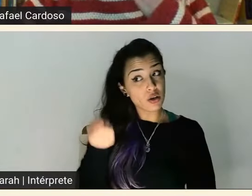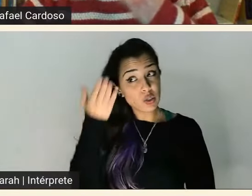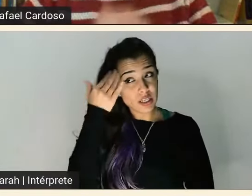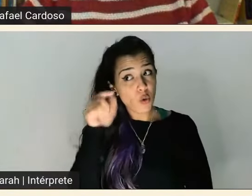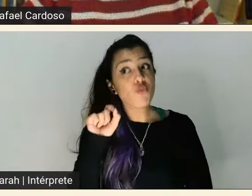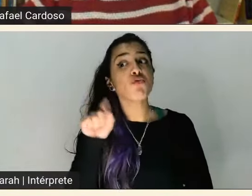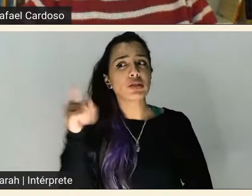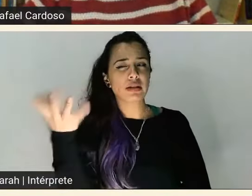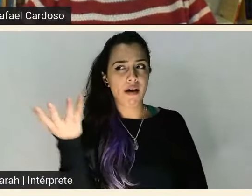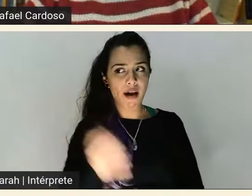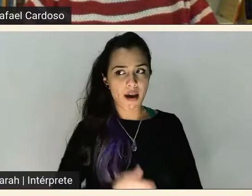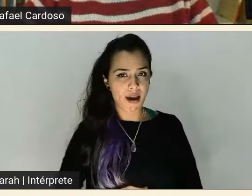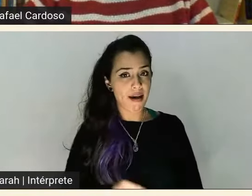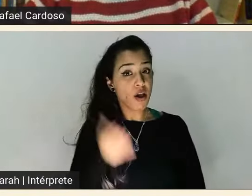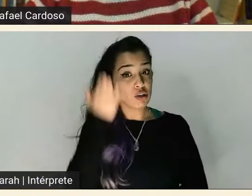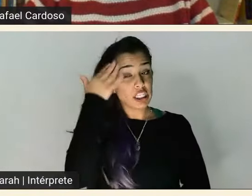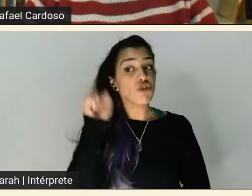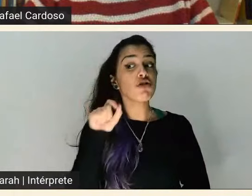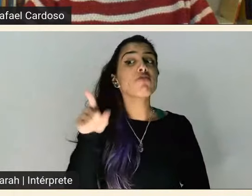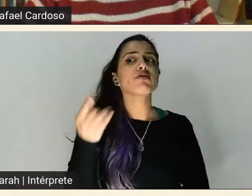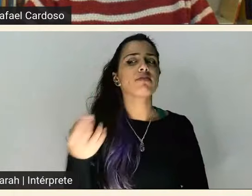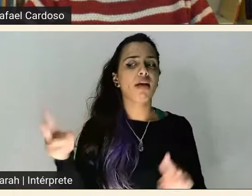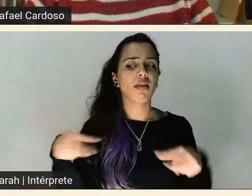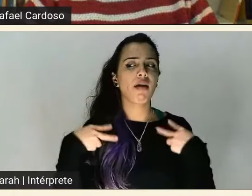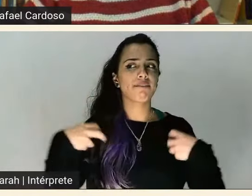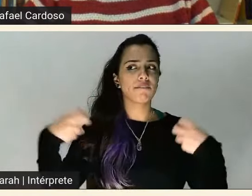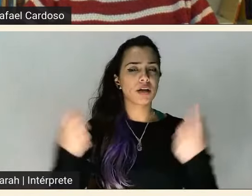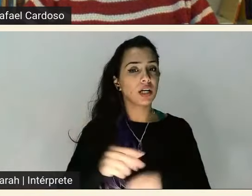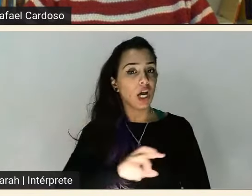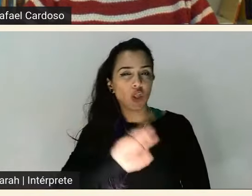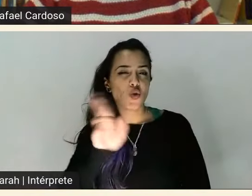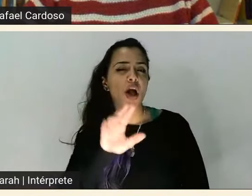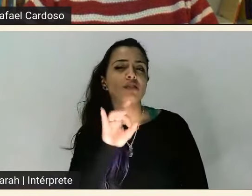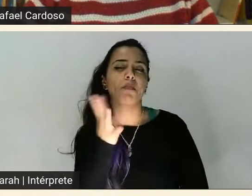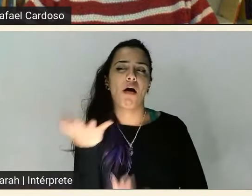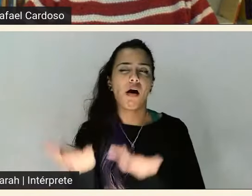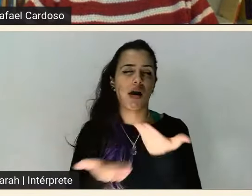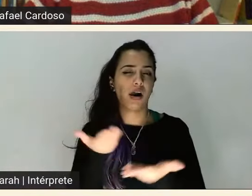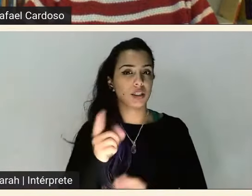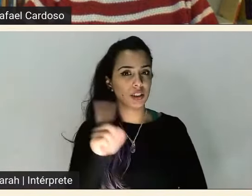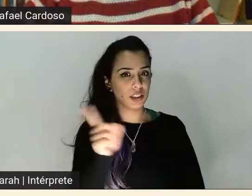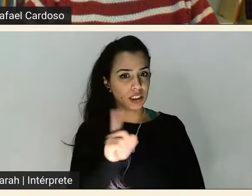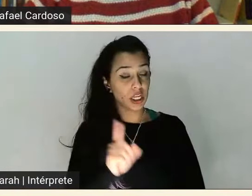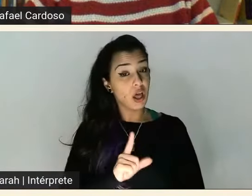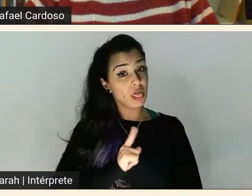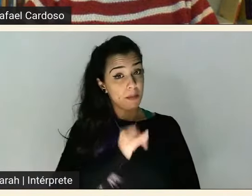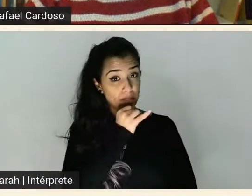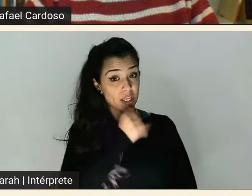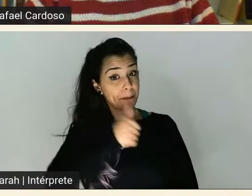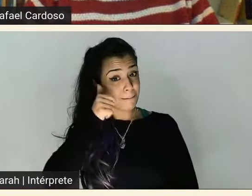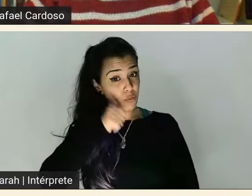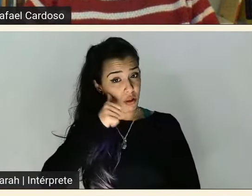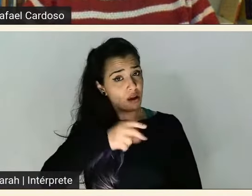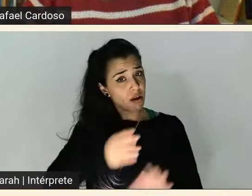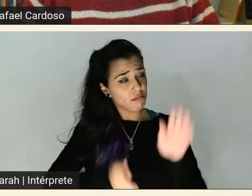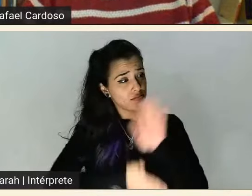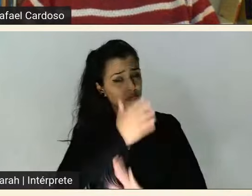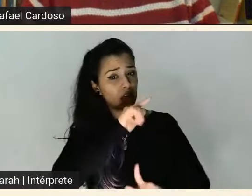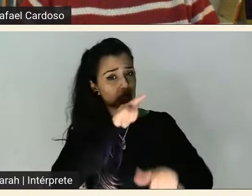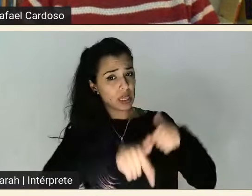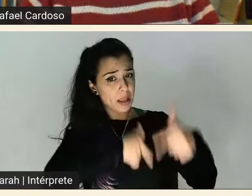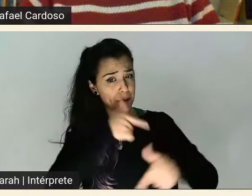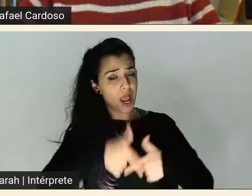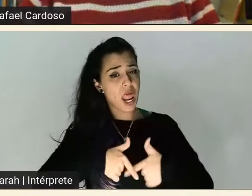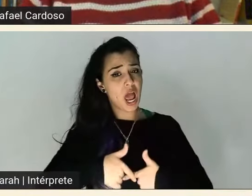não necessariamente sempre ligado à sexualidade, né? Tem mulheres que vão trabalhar com esse